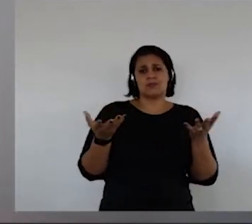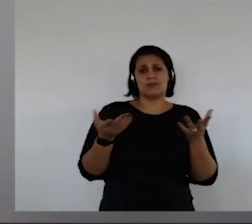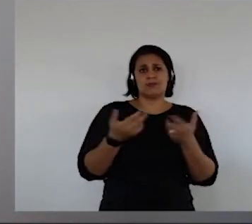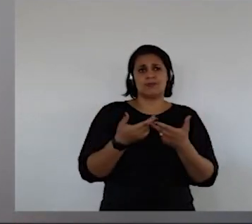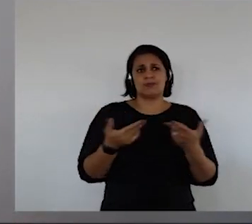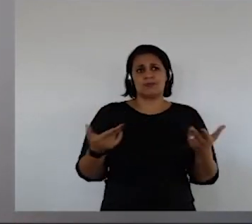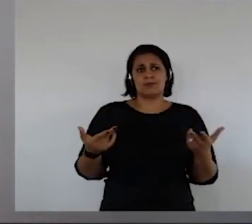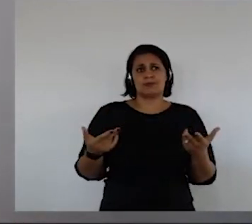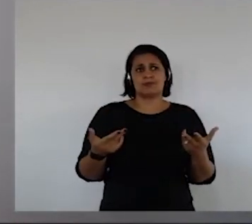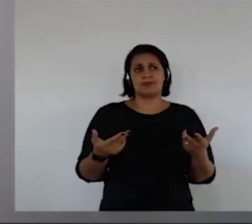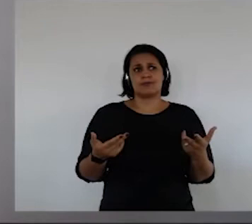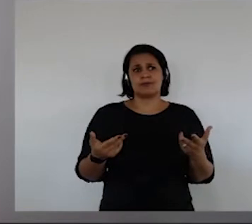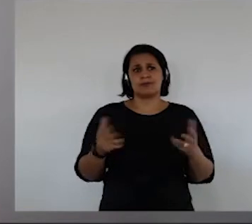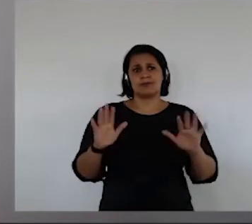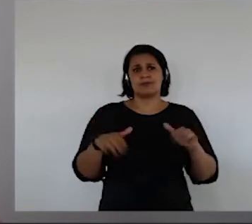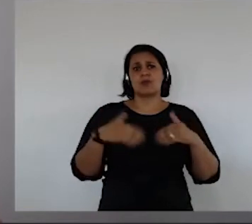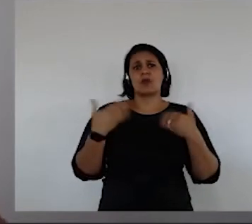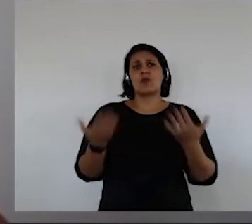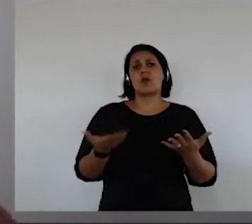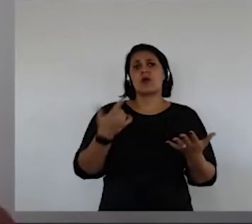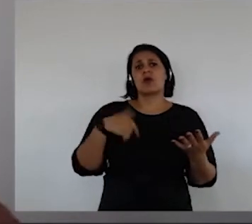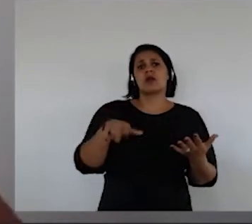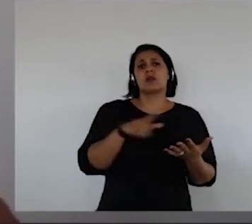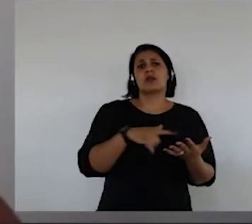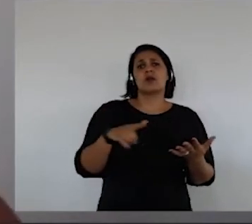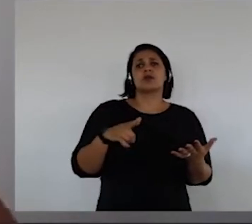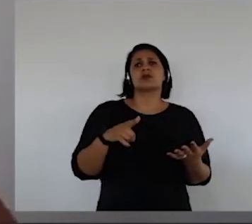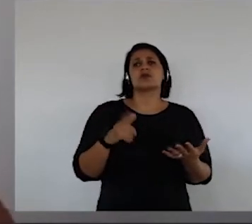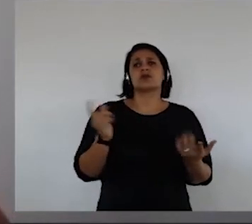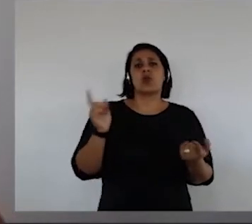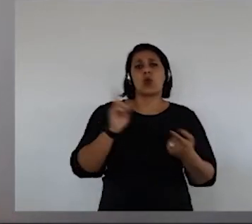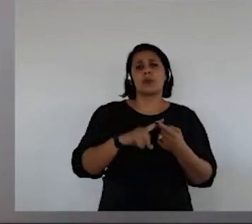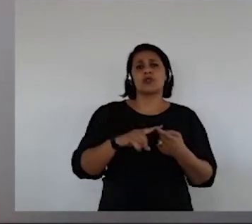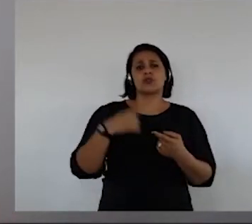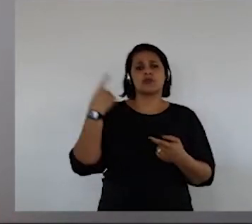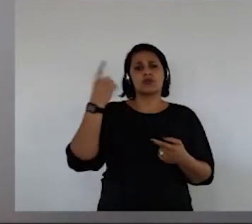de qual a nossa função, né, enquanto